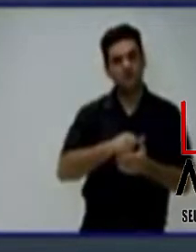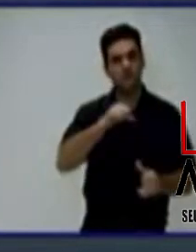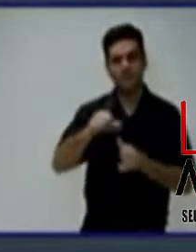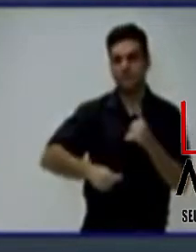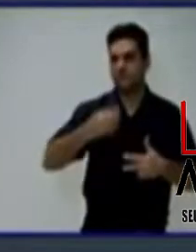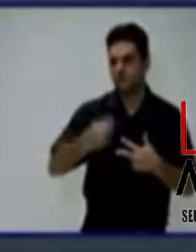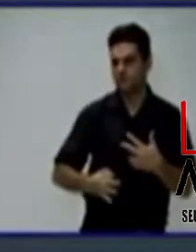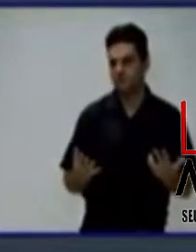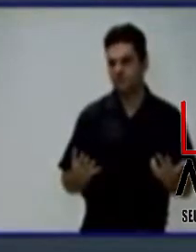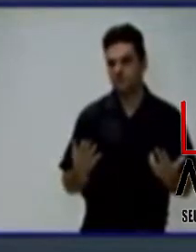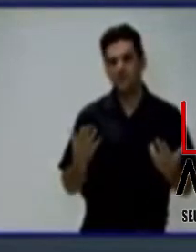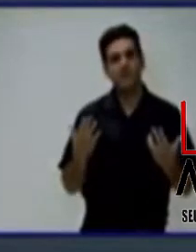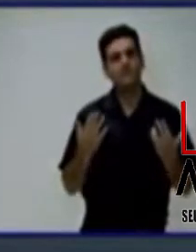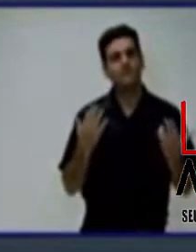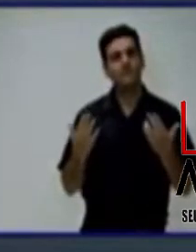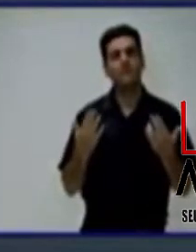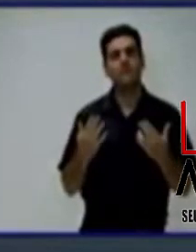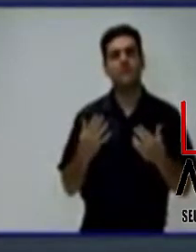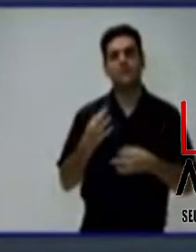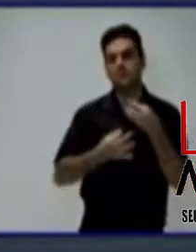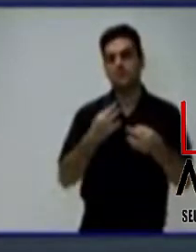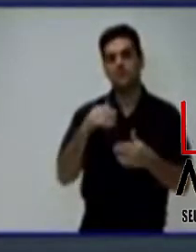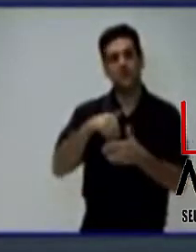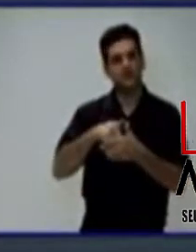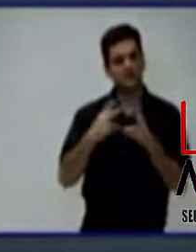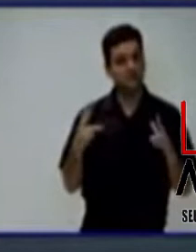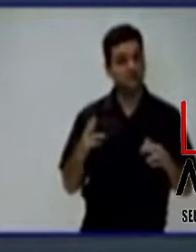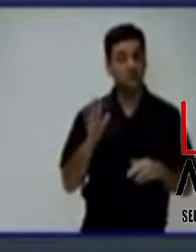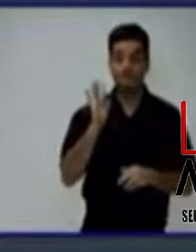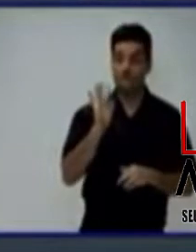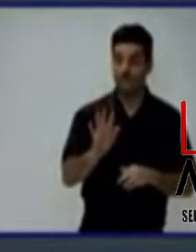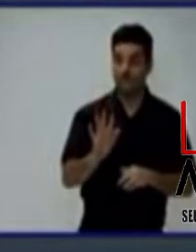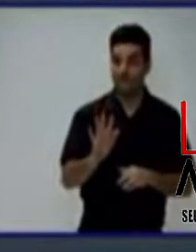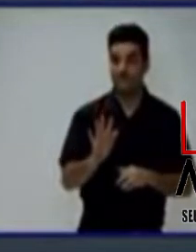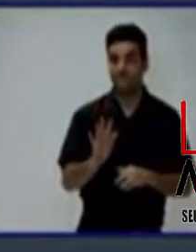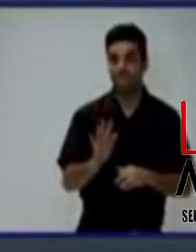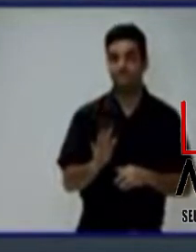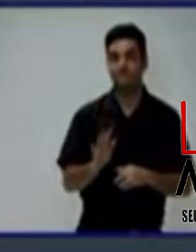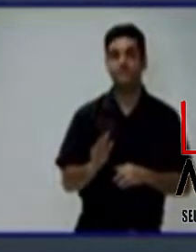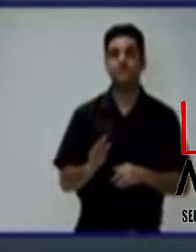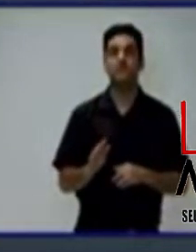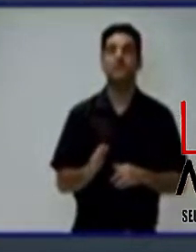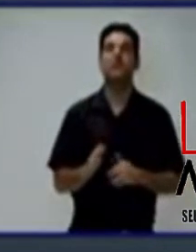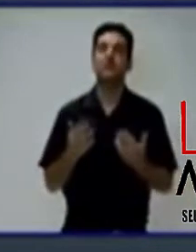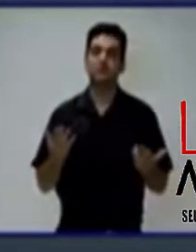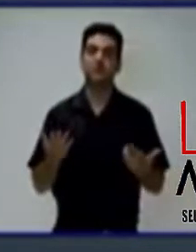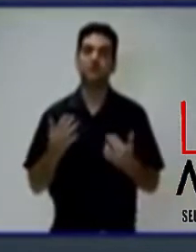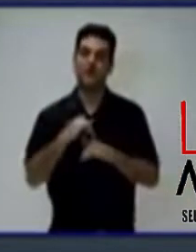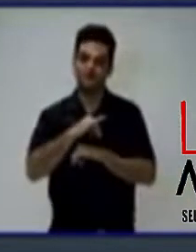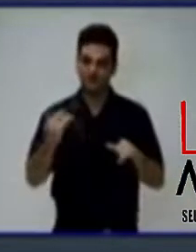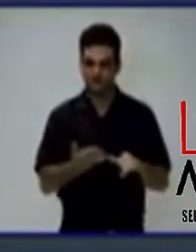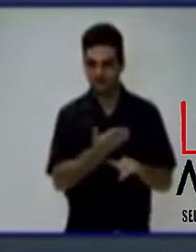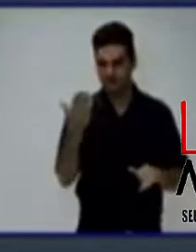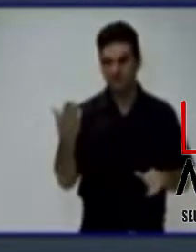jurisprudencial relativamente às mesmas eleições. Mas concito os eminentes